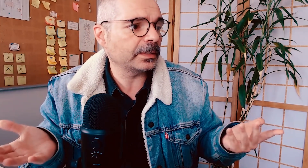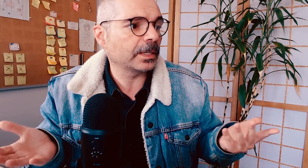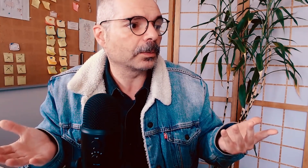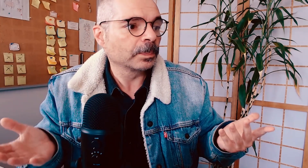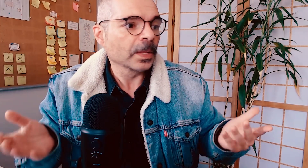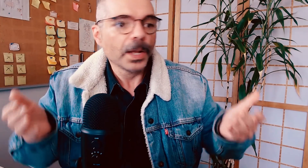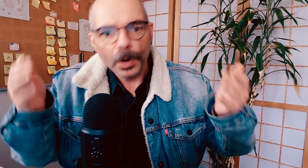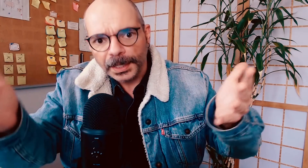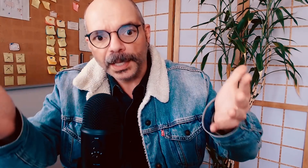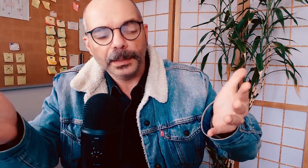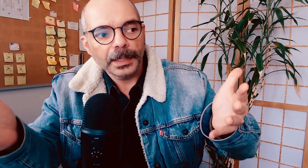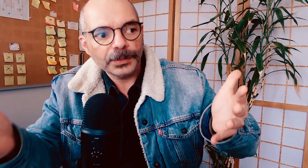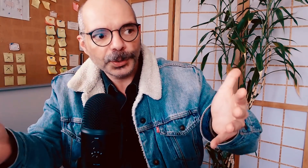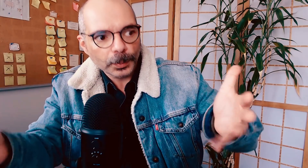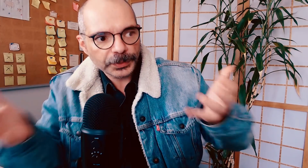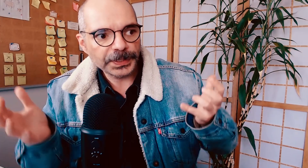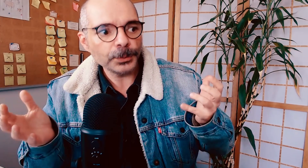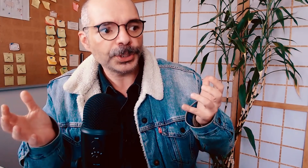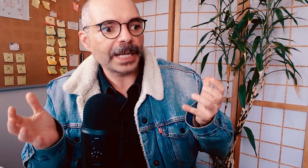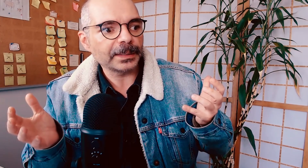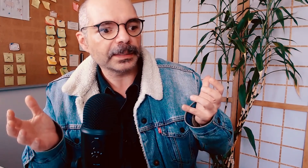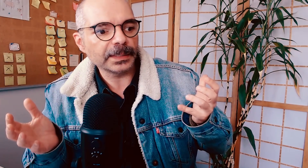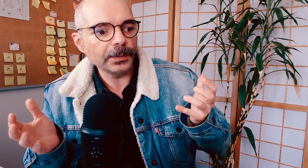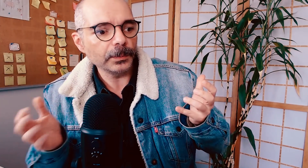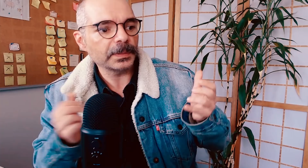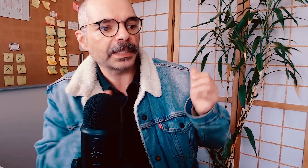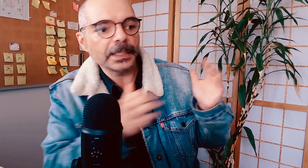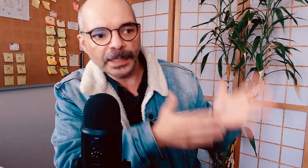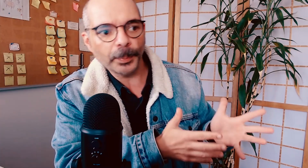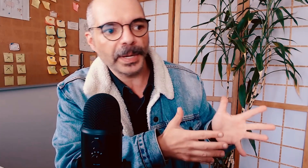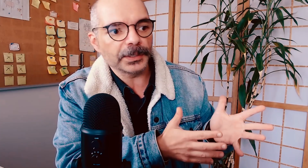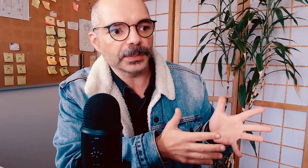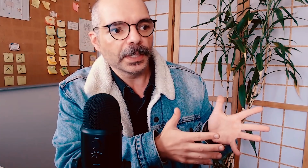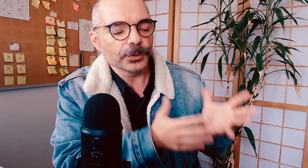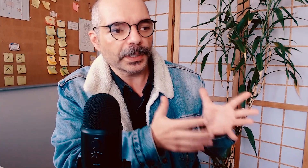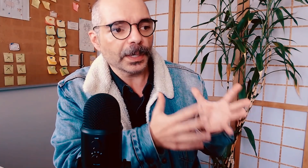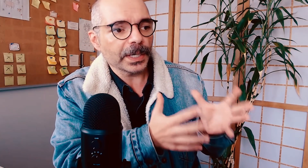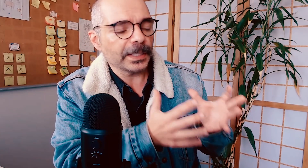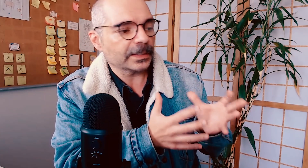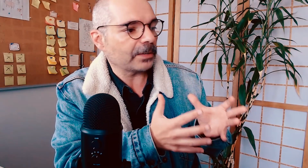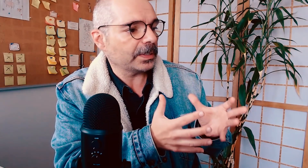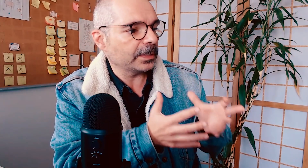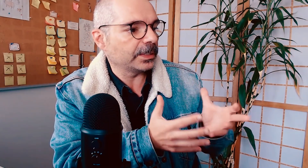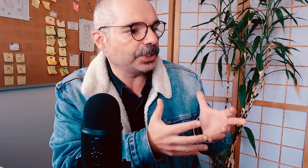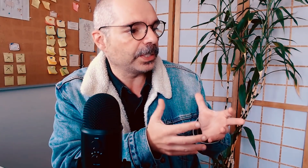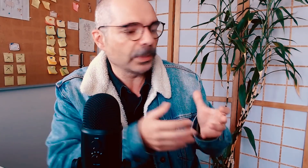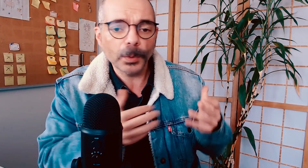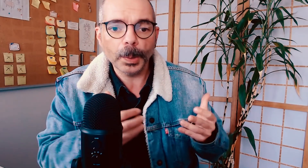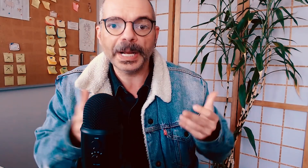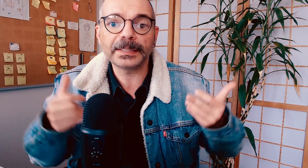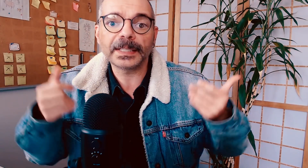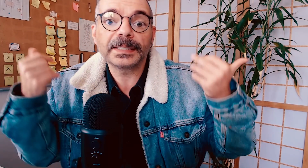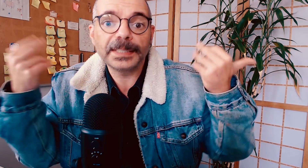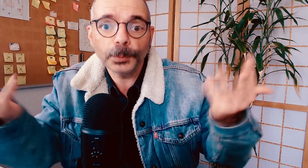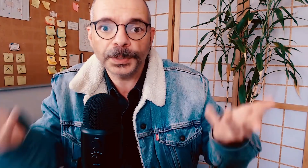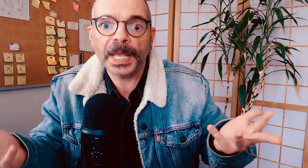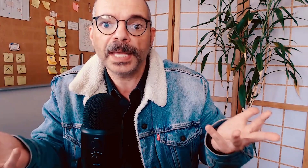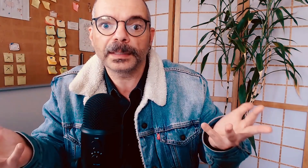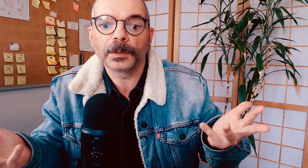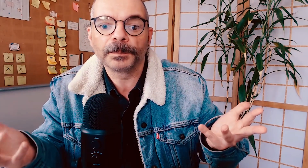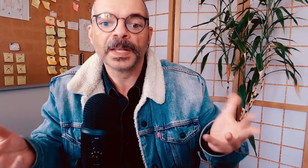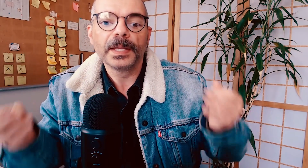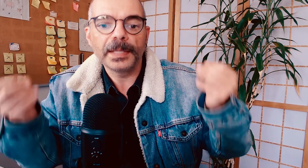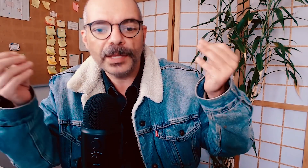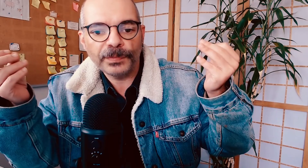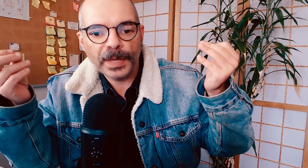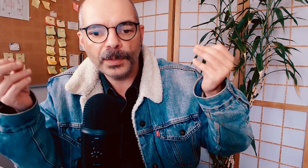uma decisão. Ok, eles tinham conseguido tirar a atenção daqueles depoentes. Só que agora restava decidir, vamos colocar essa atenção no quê